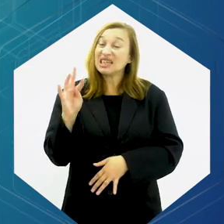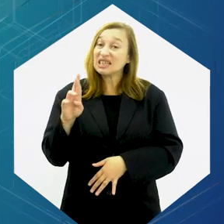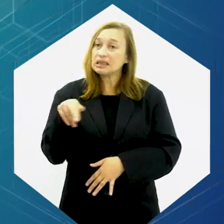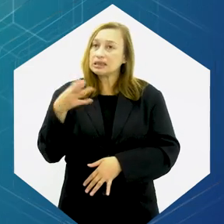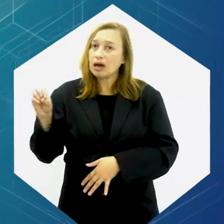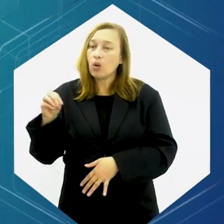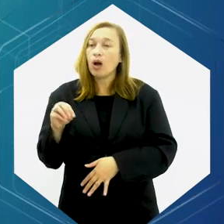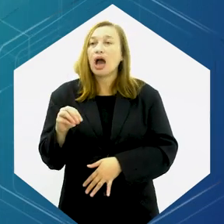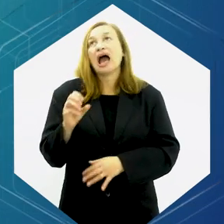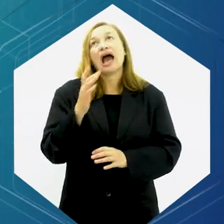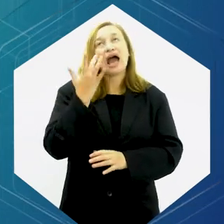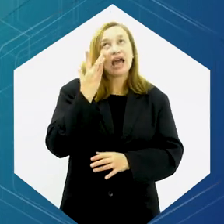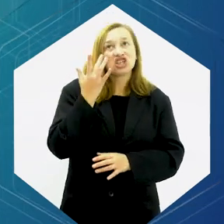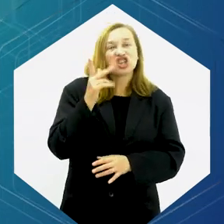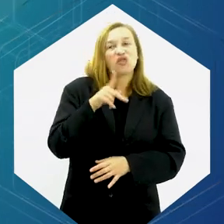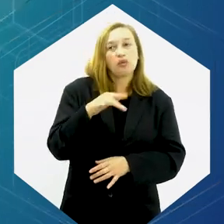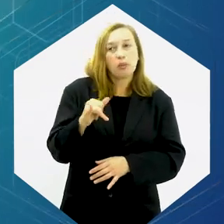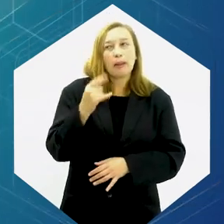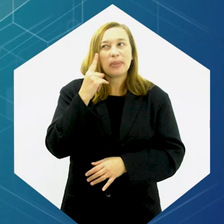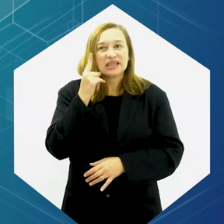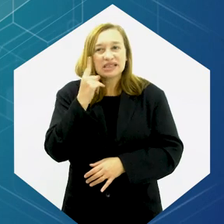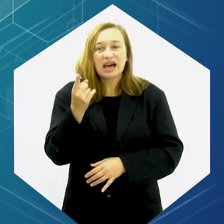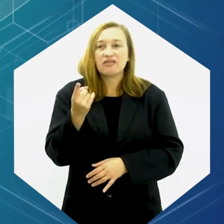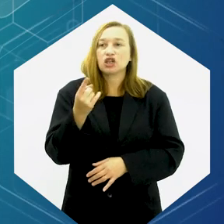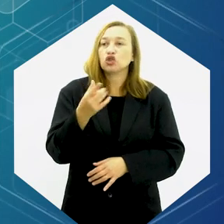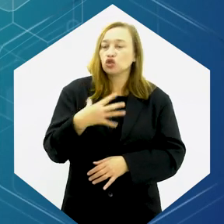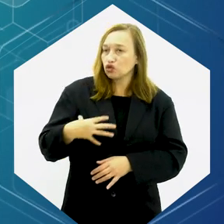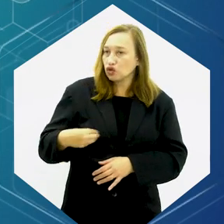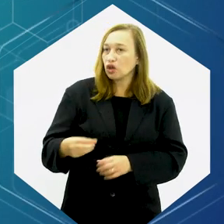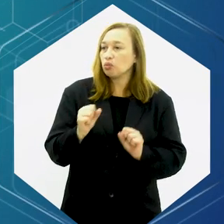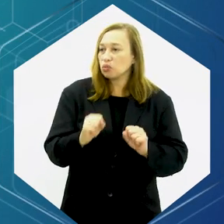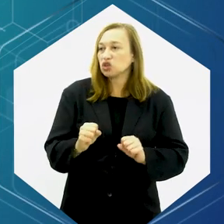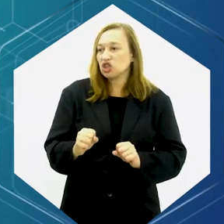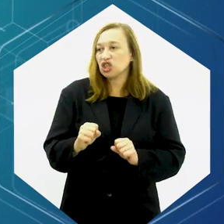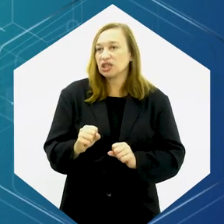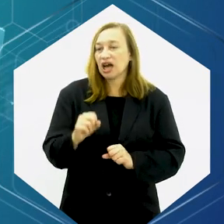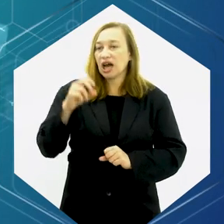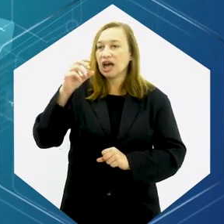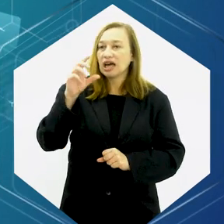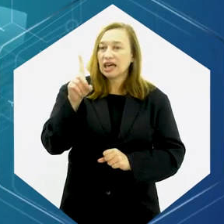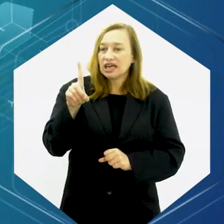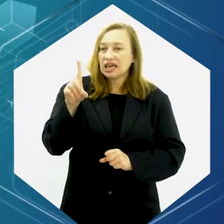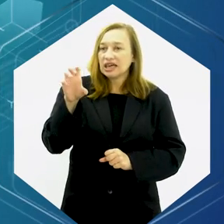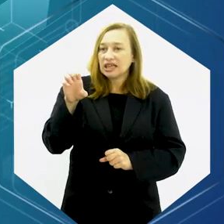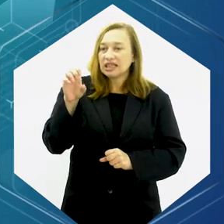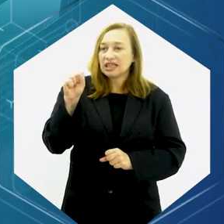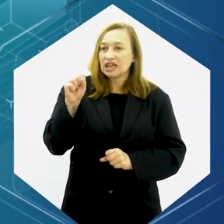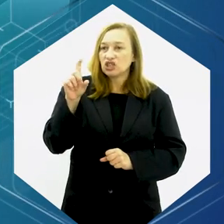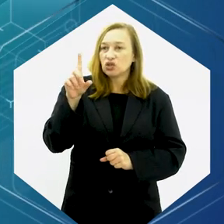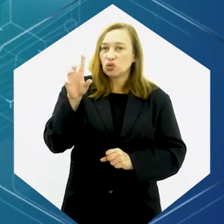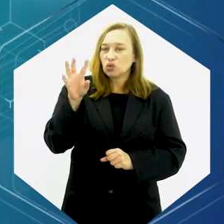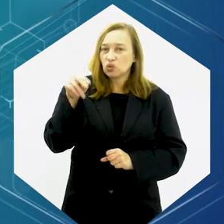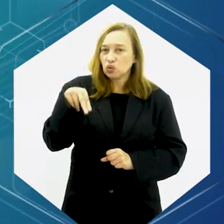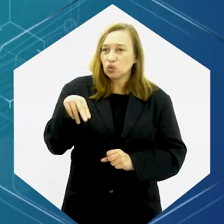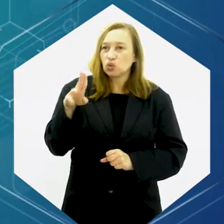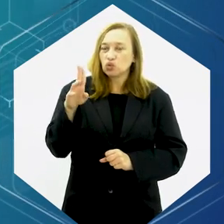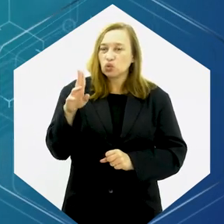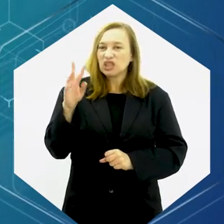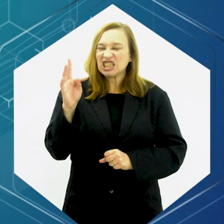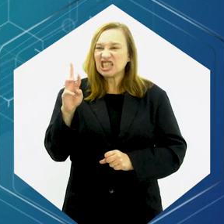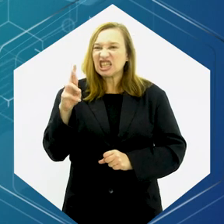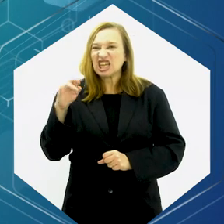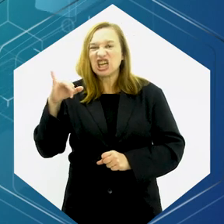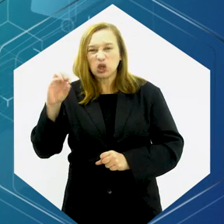pensava os pais pensavam que as crianças poderiam também ser suas seus filhos poderiam estar desnutridos quando eles ficarem magros